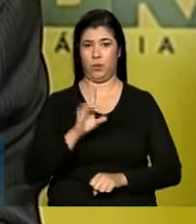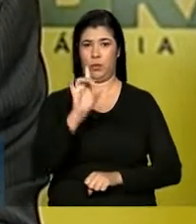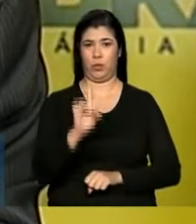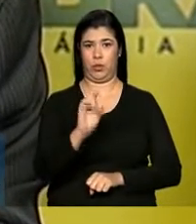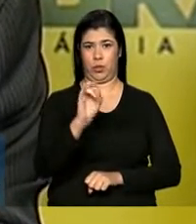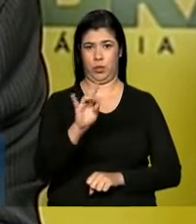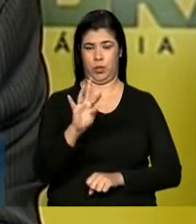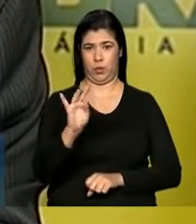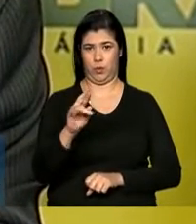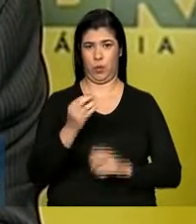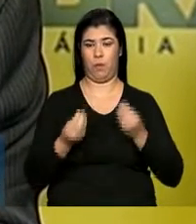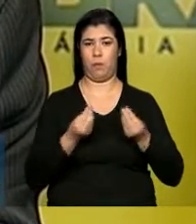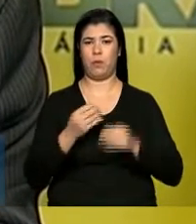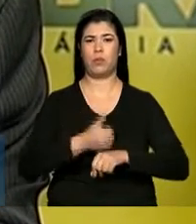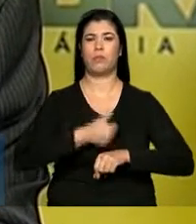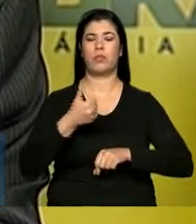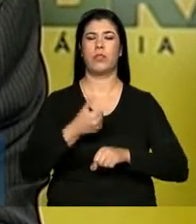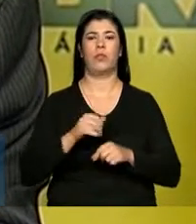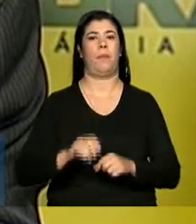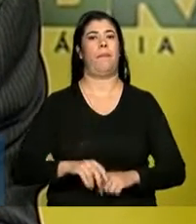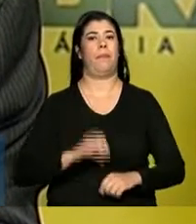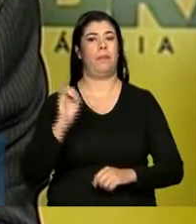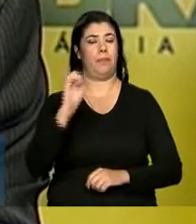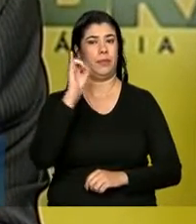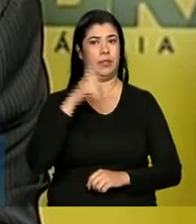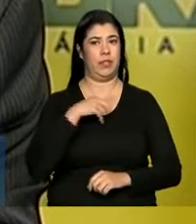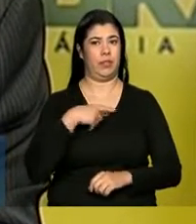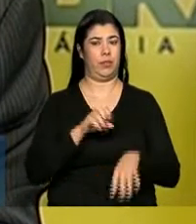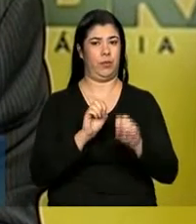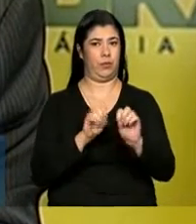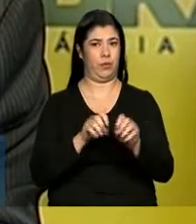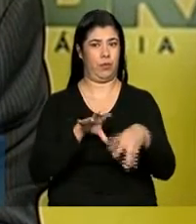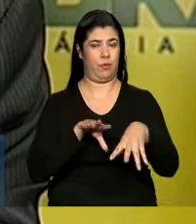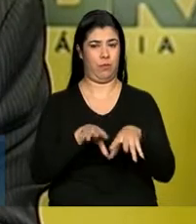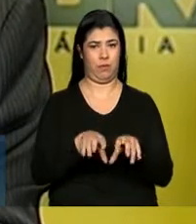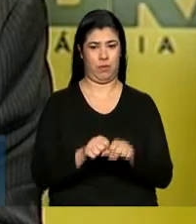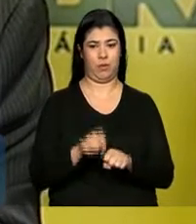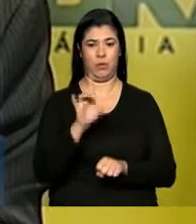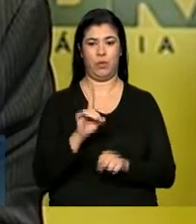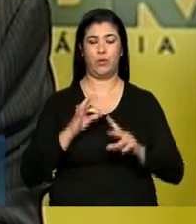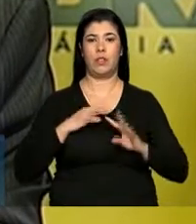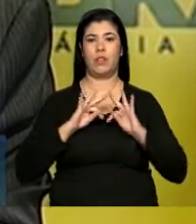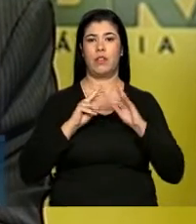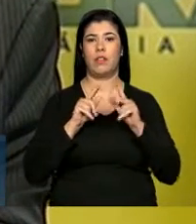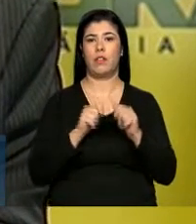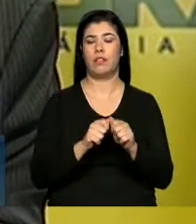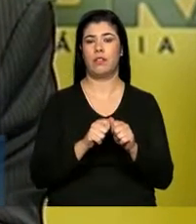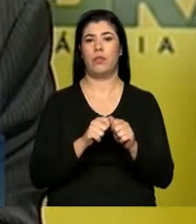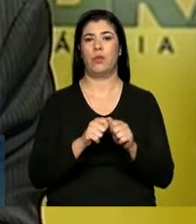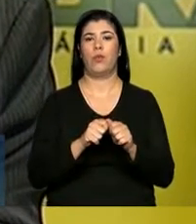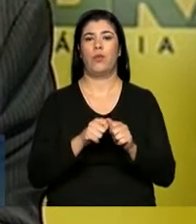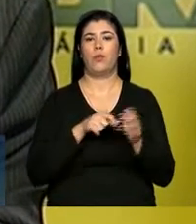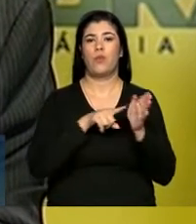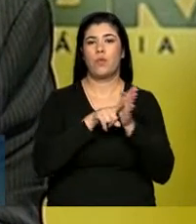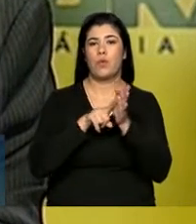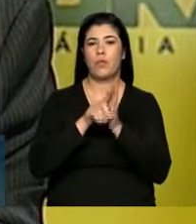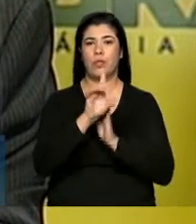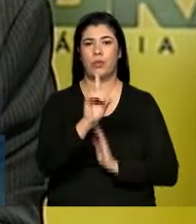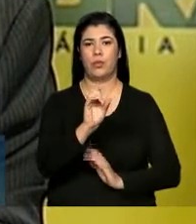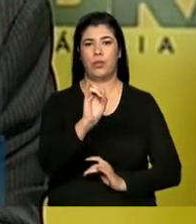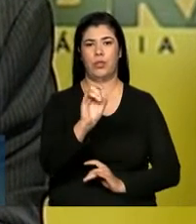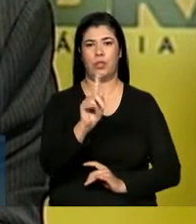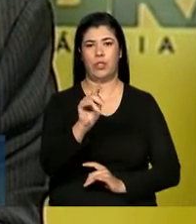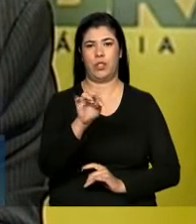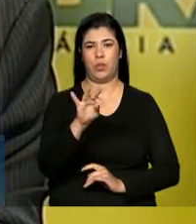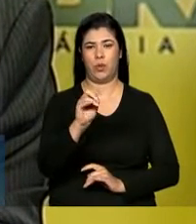tudo, capacitar o diretor a ter acesso a todos os elementos que permitem um diagnóstico da escola. Nós temos